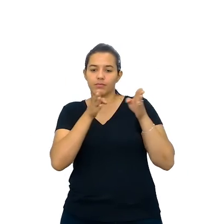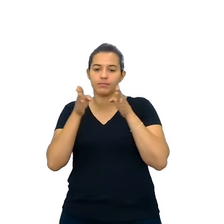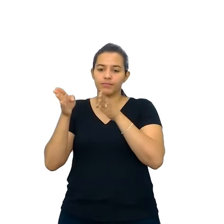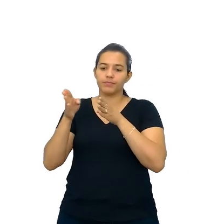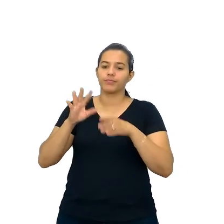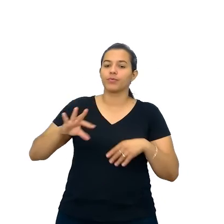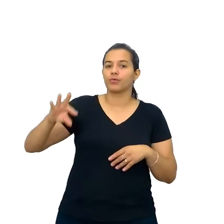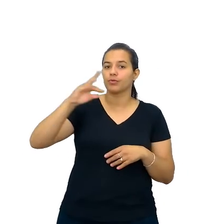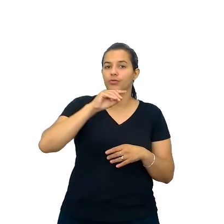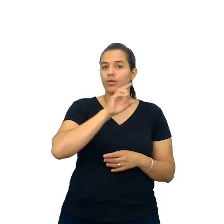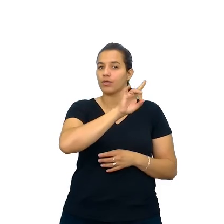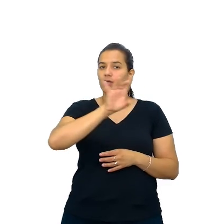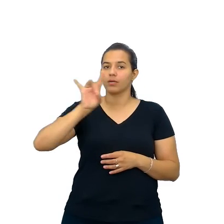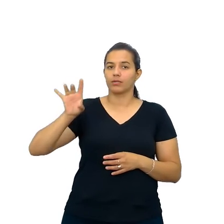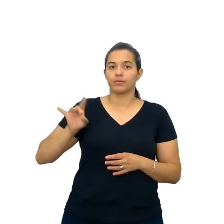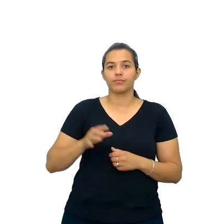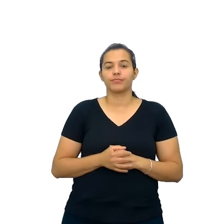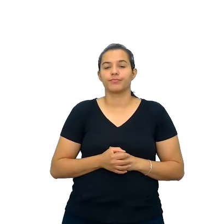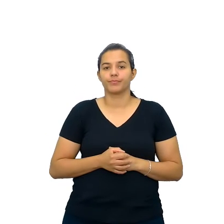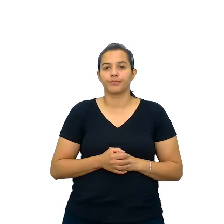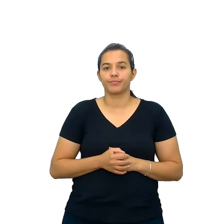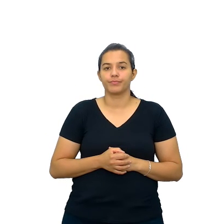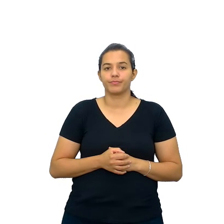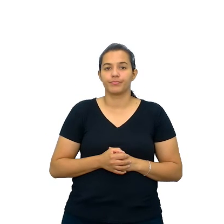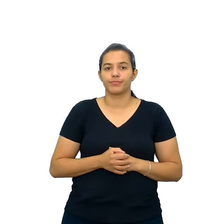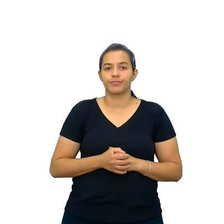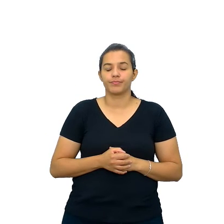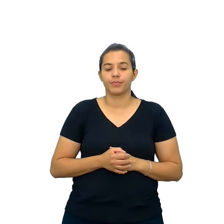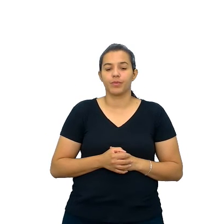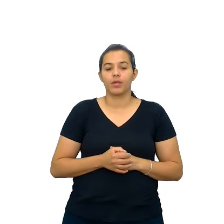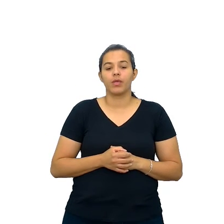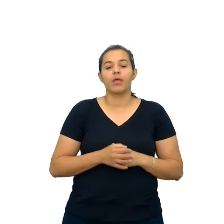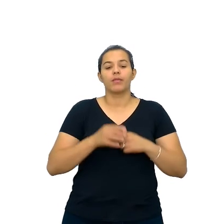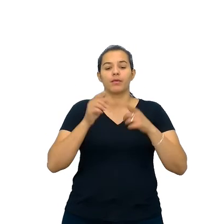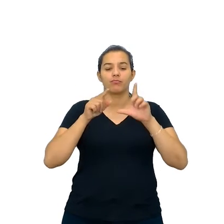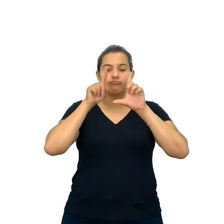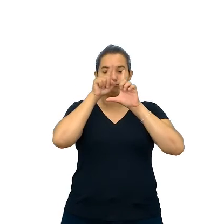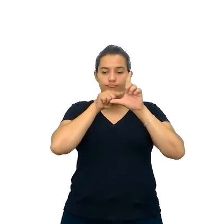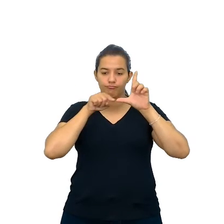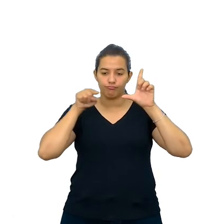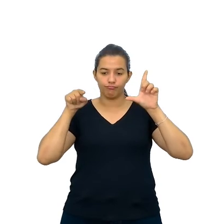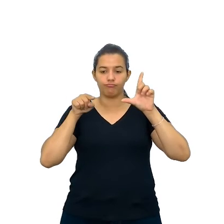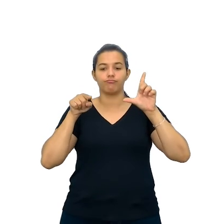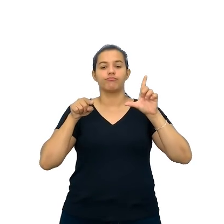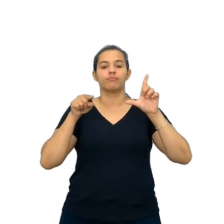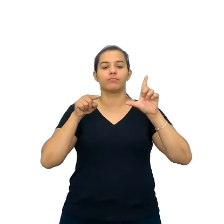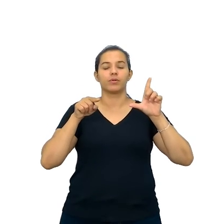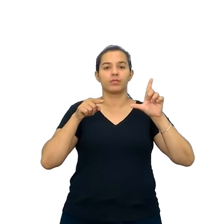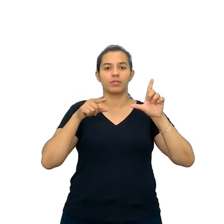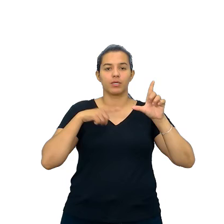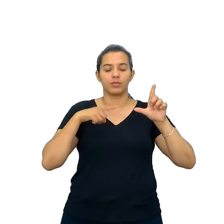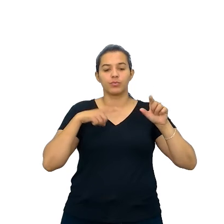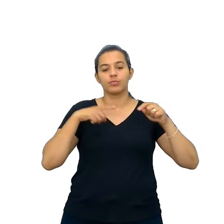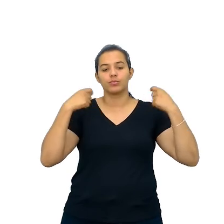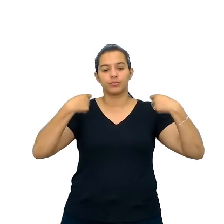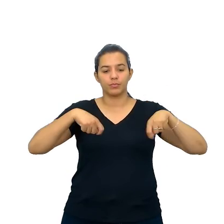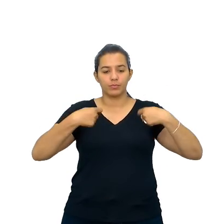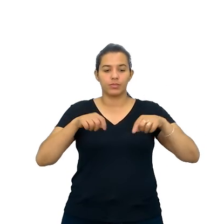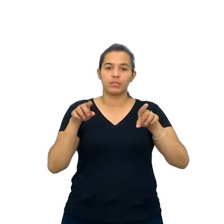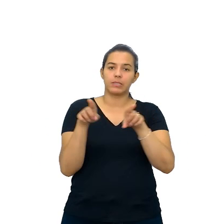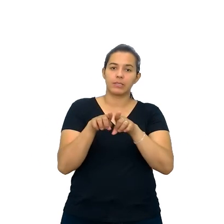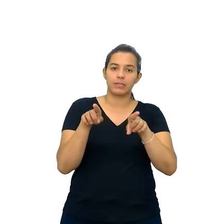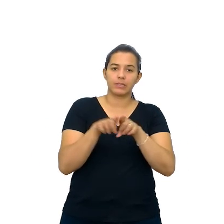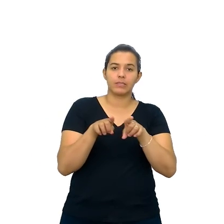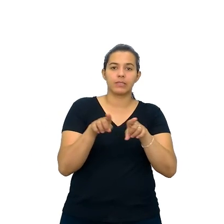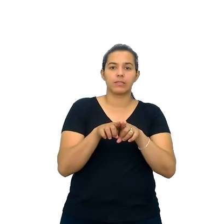de cada ponto, né? Novamente, nós temos todo um processo aí, o